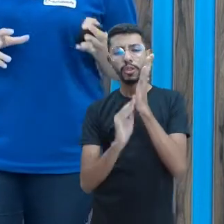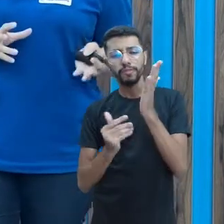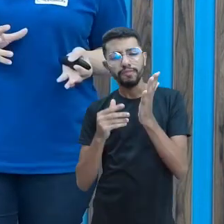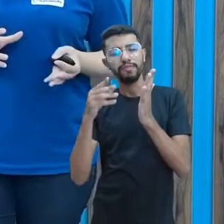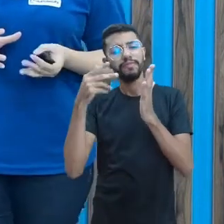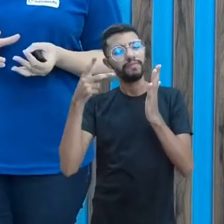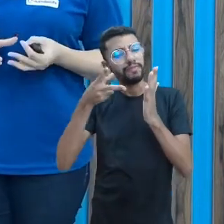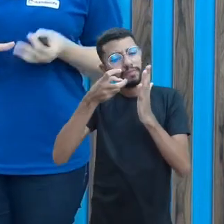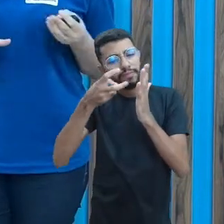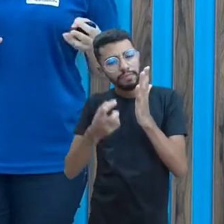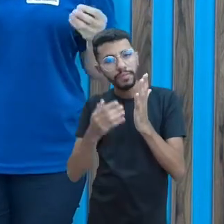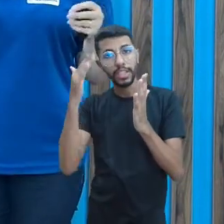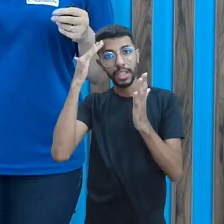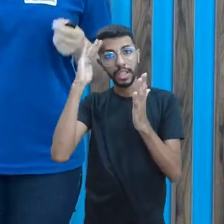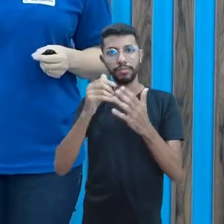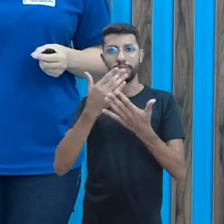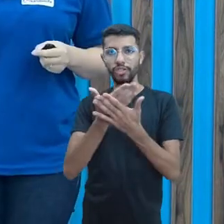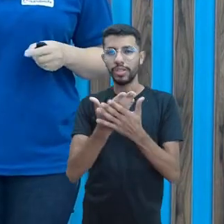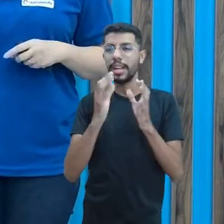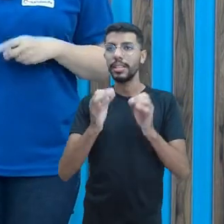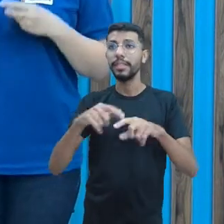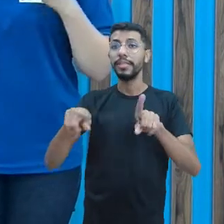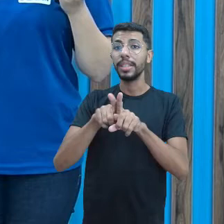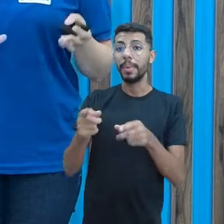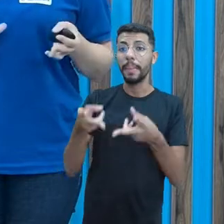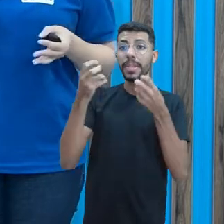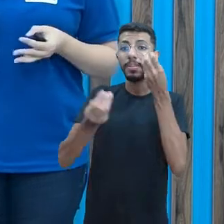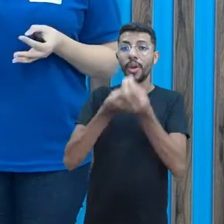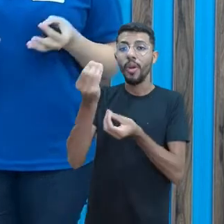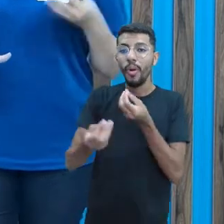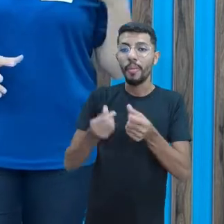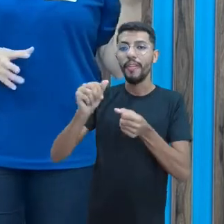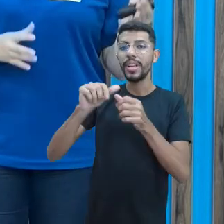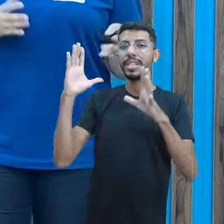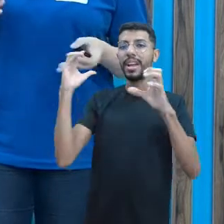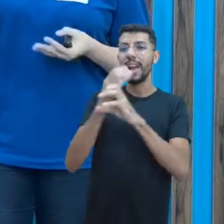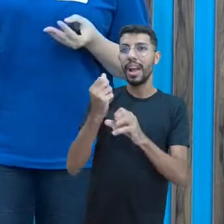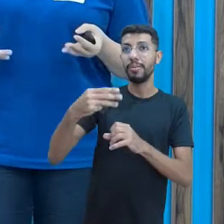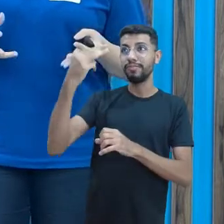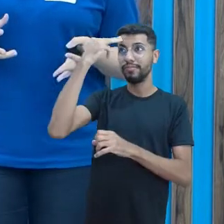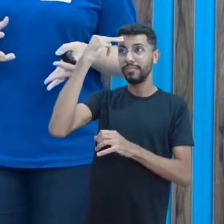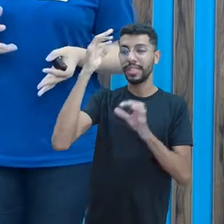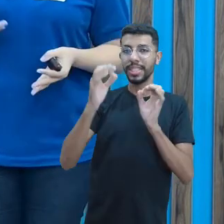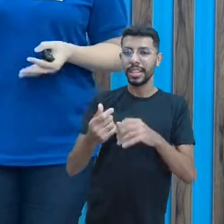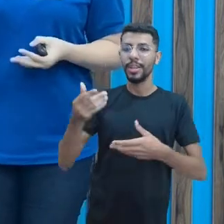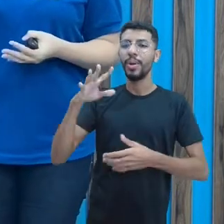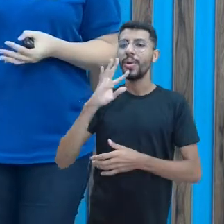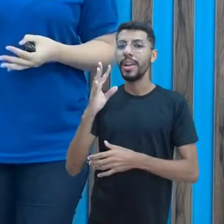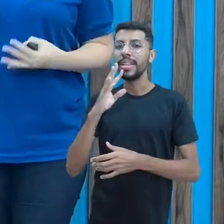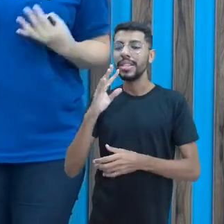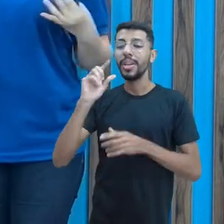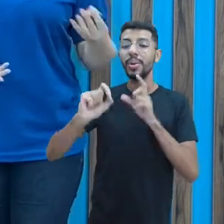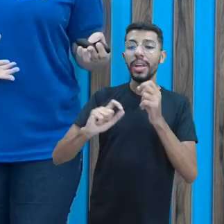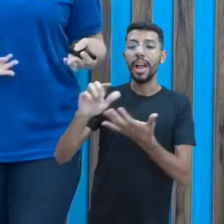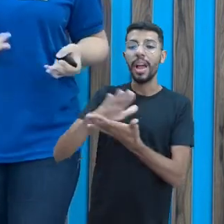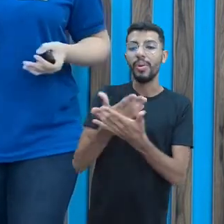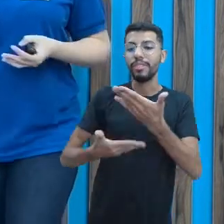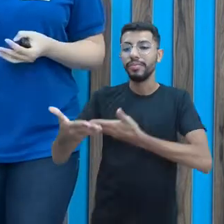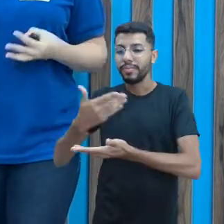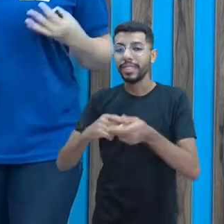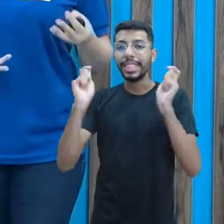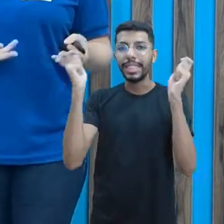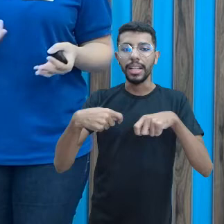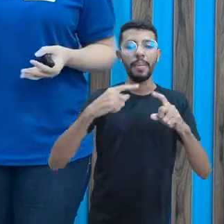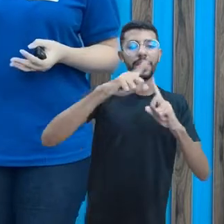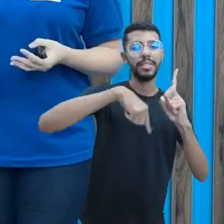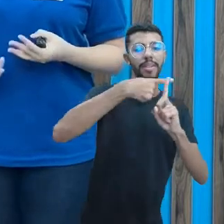algumas maneiras de fazer o cálculo de cabeça, né, conhecendo aí algumas relações, de maneira que a gente pode somar ou